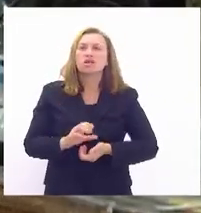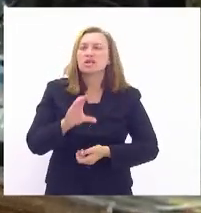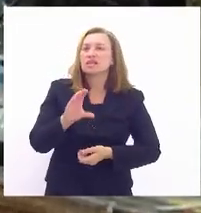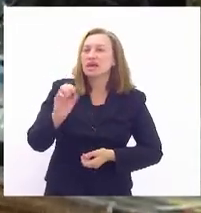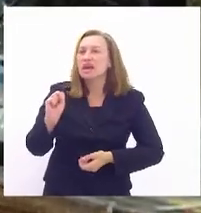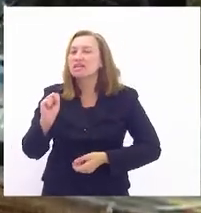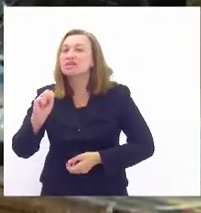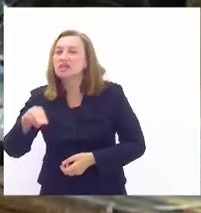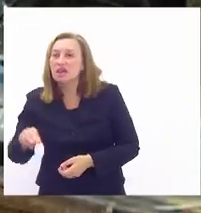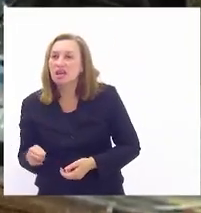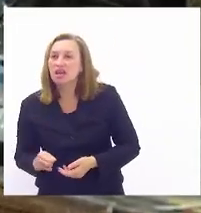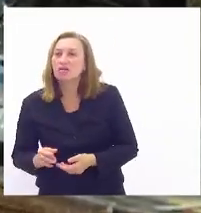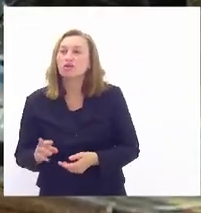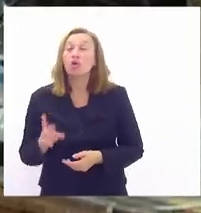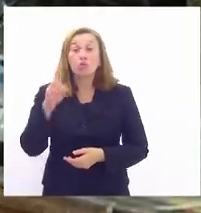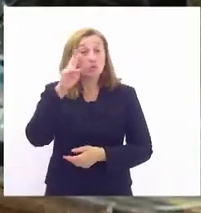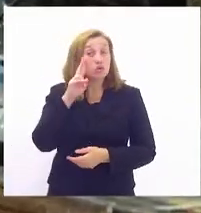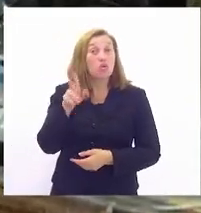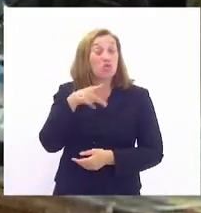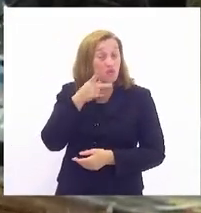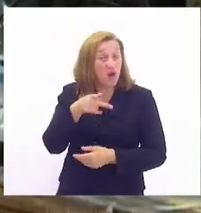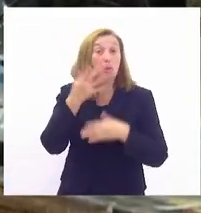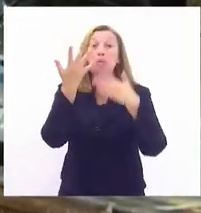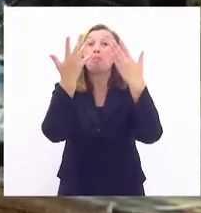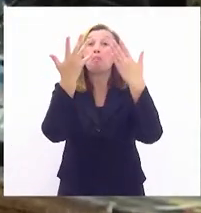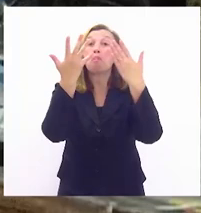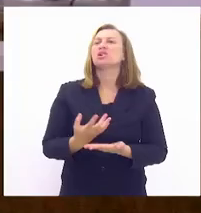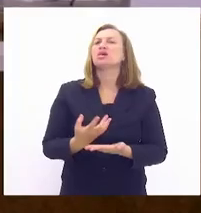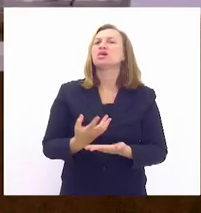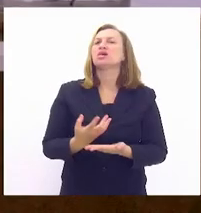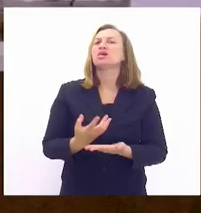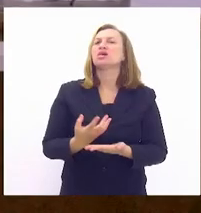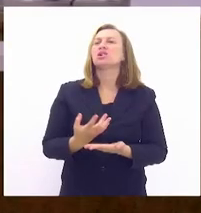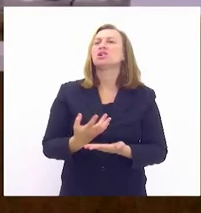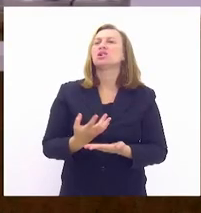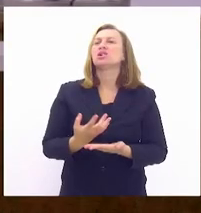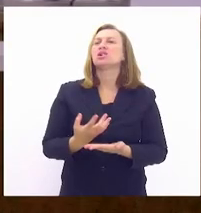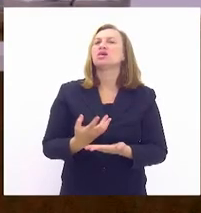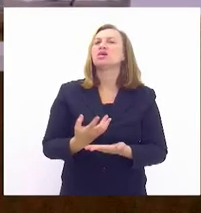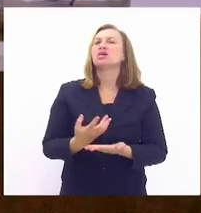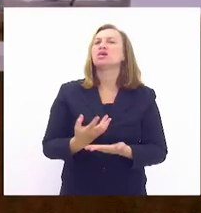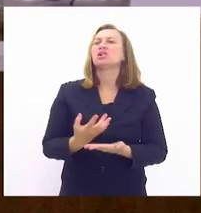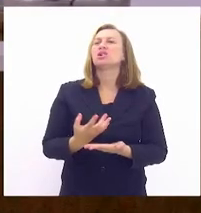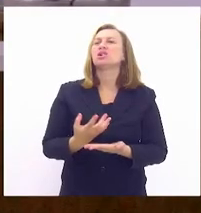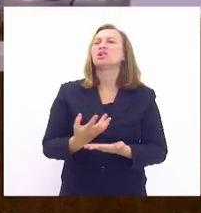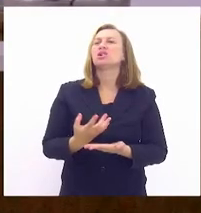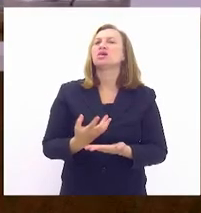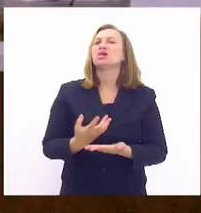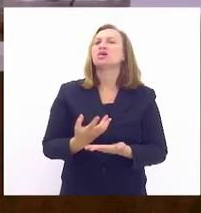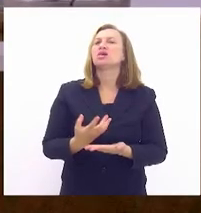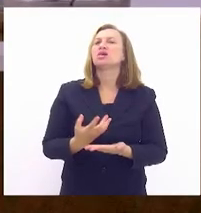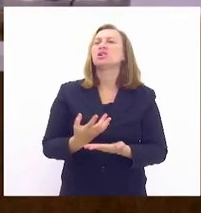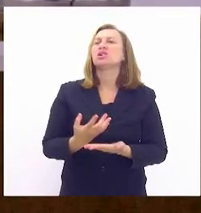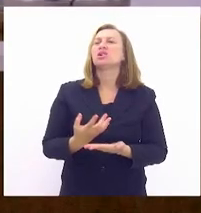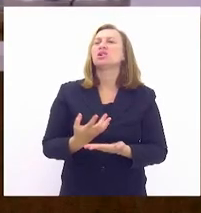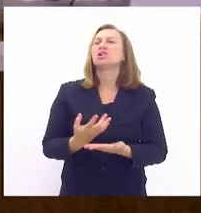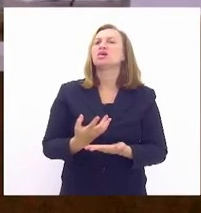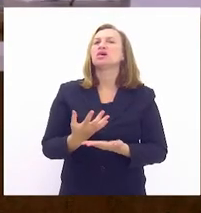CSN, o senhor falou, o senhor está de parabéns por estar aqui representando a sua empresa, o senhor. A gente